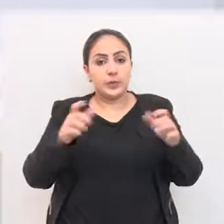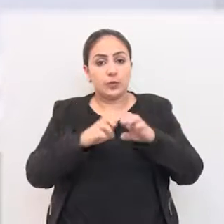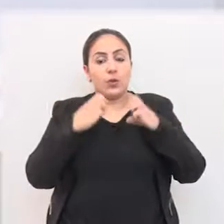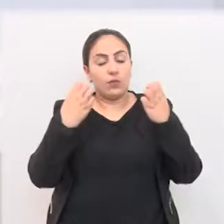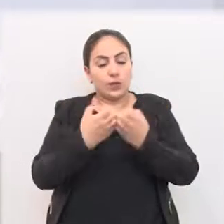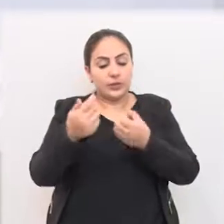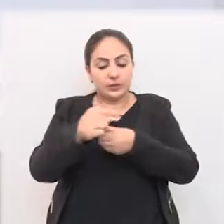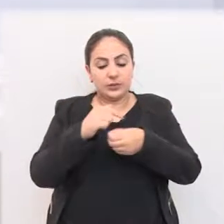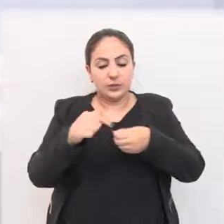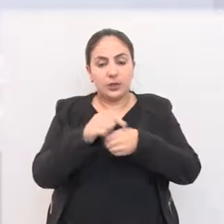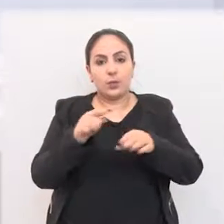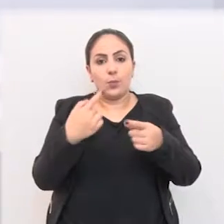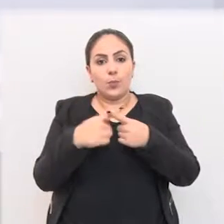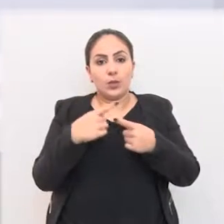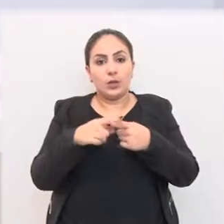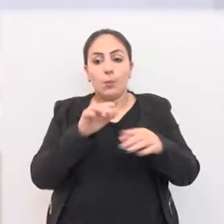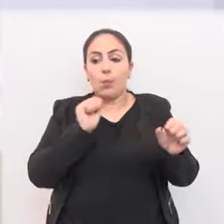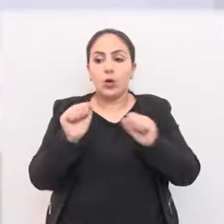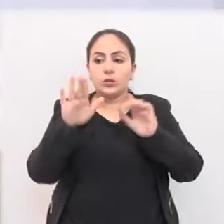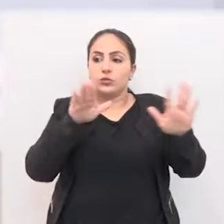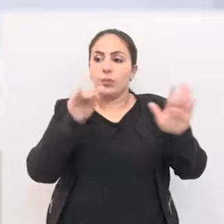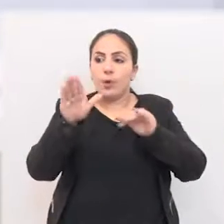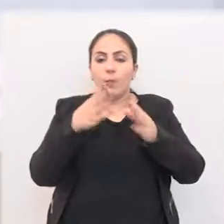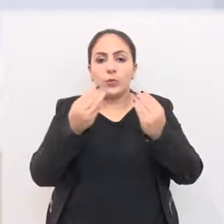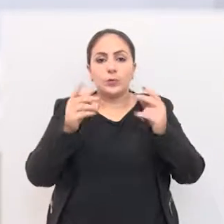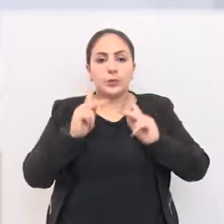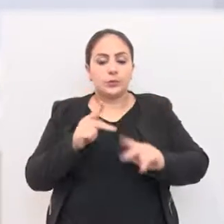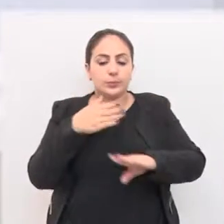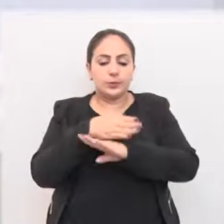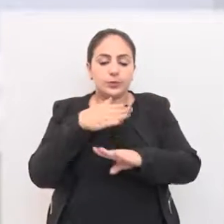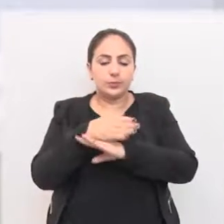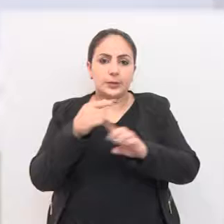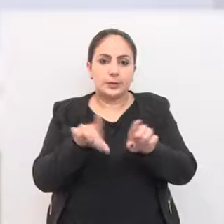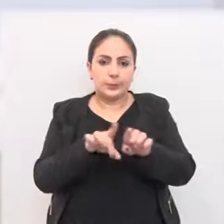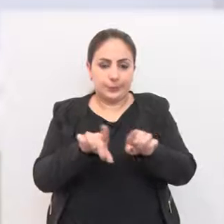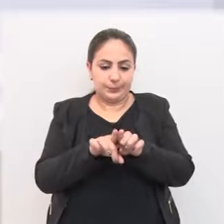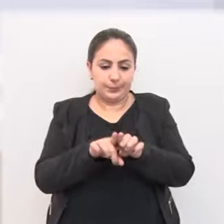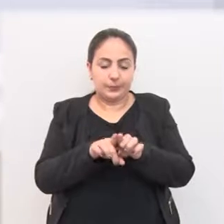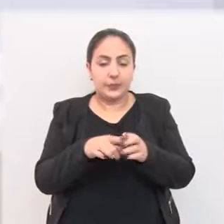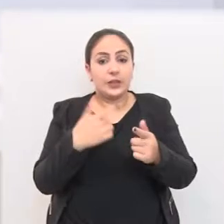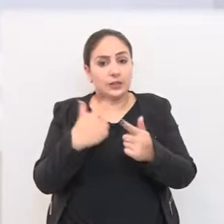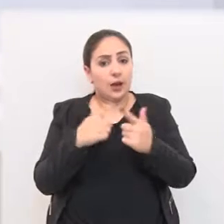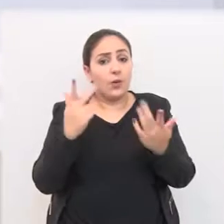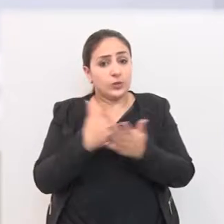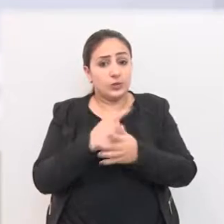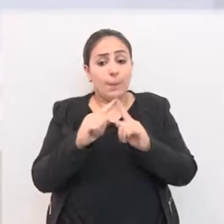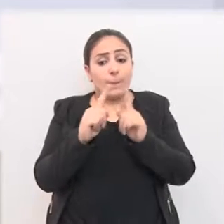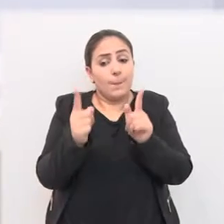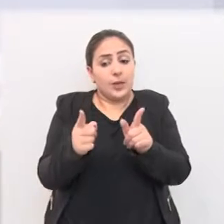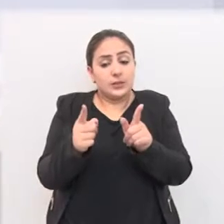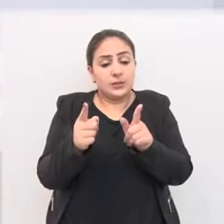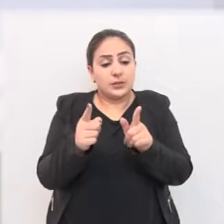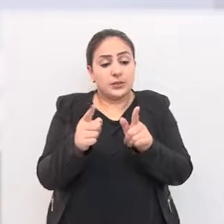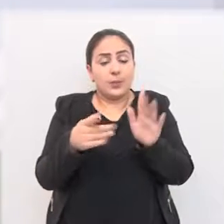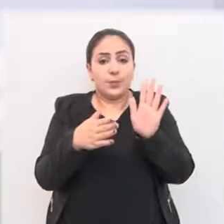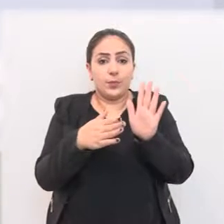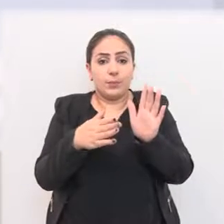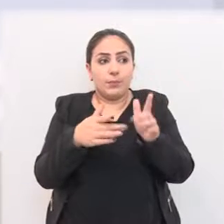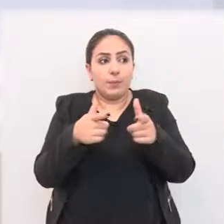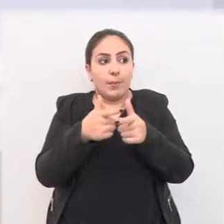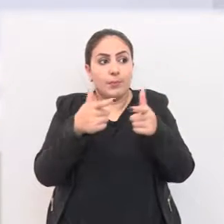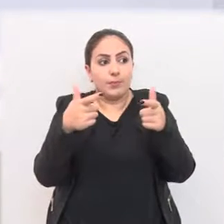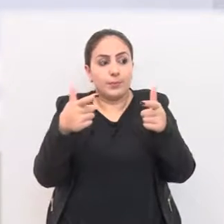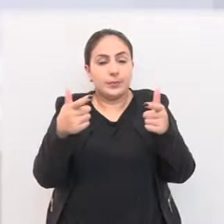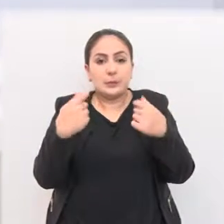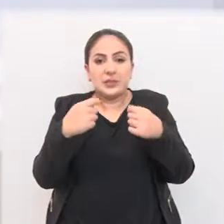crescimento desse evento na nossa cidade, que pode sim atrair milhares de pessoas a participar, o que tem ocorrido, mas a